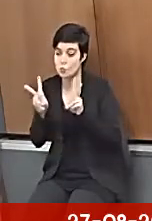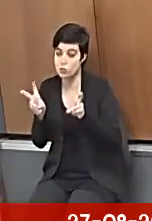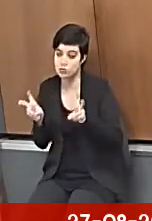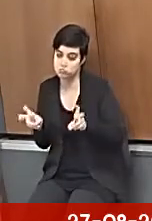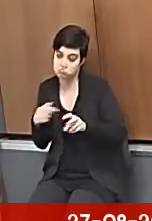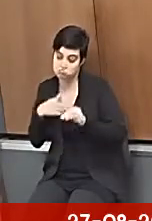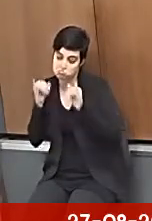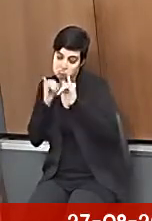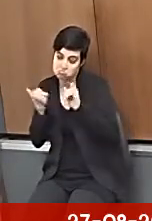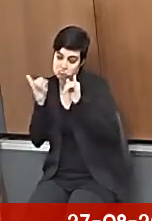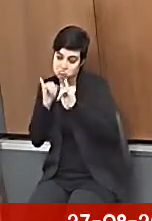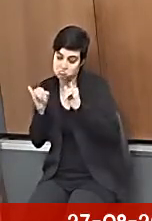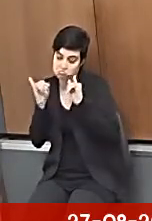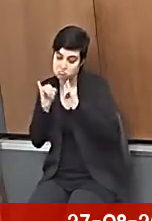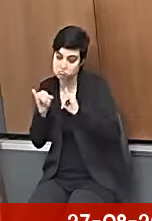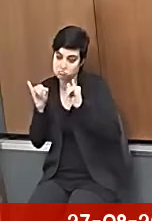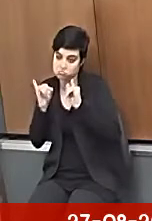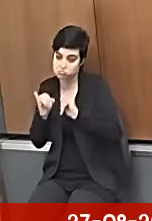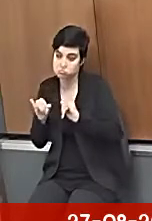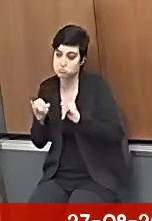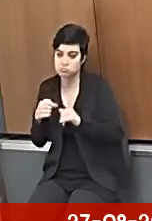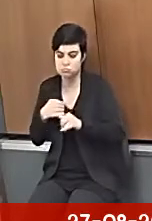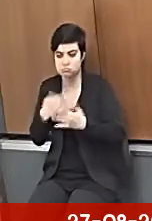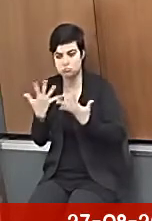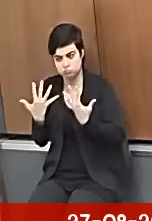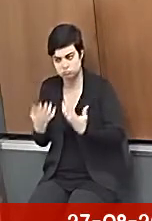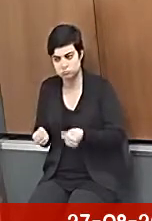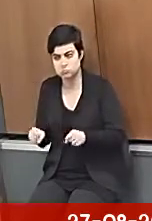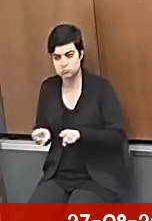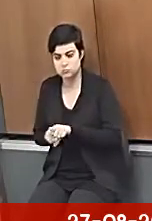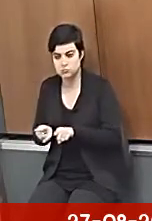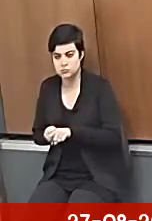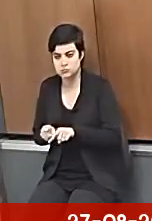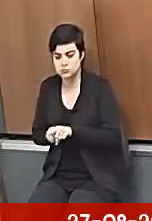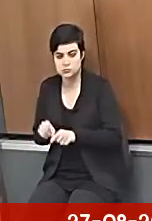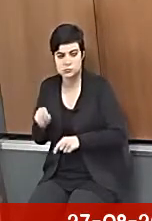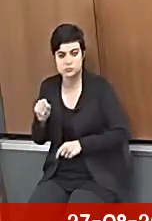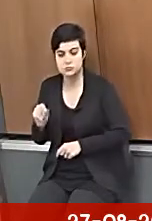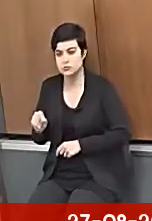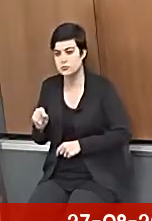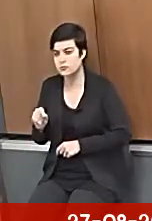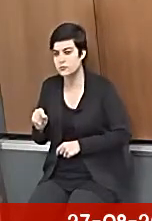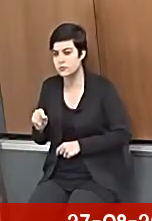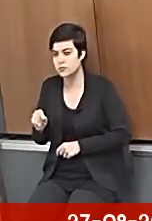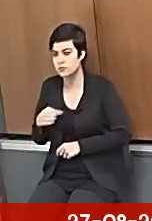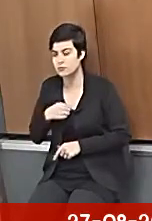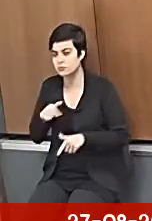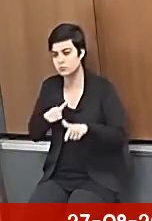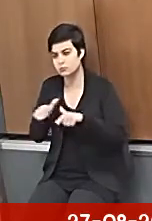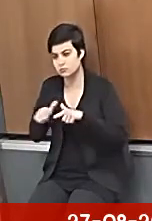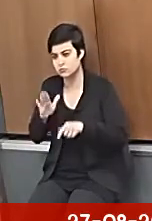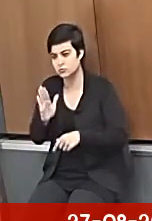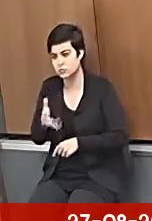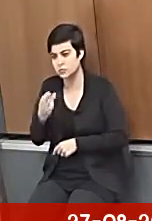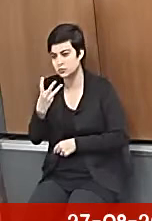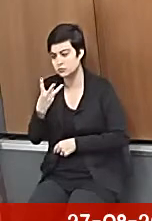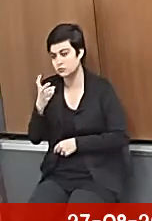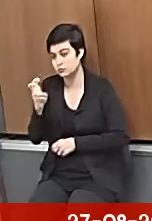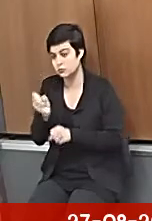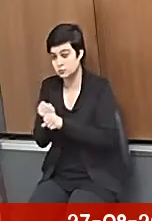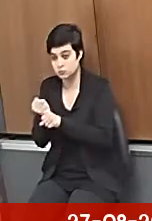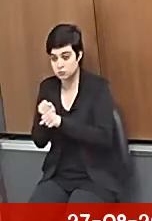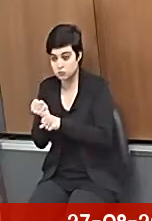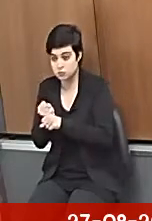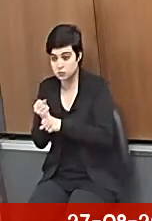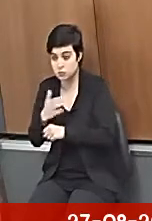recado nem a pesar que a abraça bandeira que nesse seu trabalho sensato 35 anos o assunto